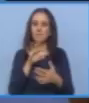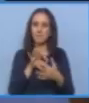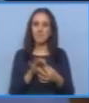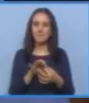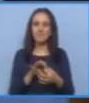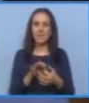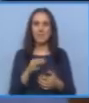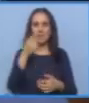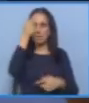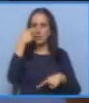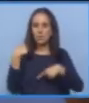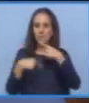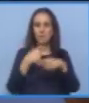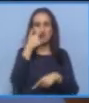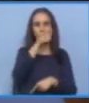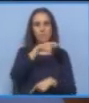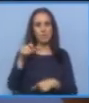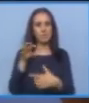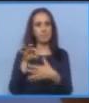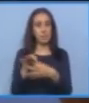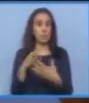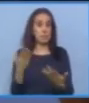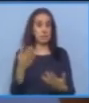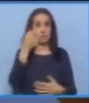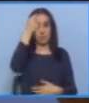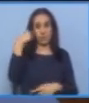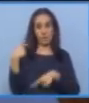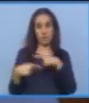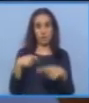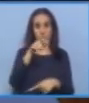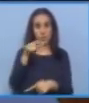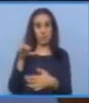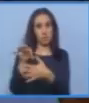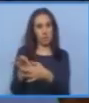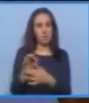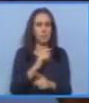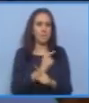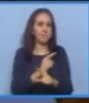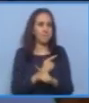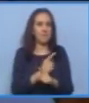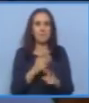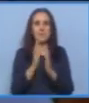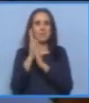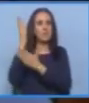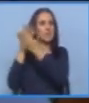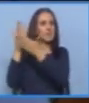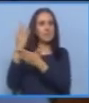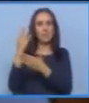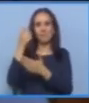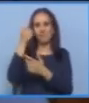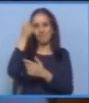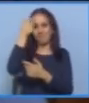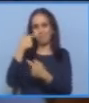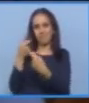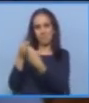fazem parte da biografia das pessoas. E, portanto, se fazem parte da biografia das pessoas, também hão de fazer parte da biografia da relação com Deus. Portanto,